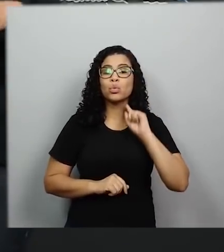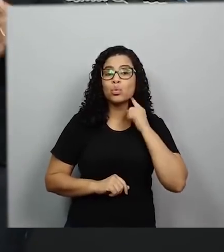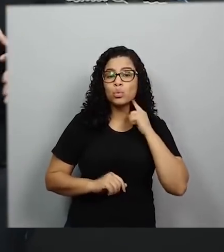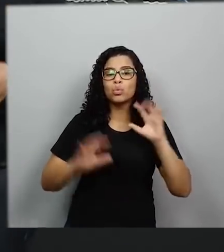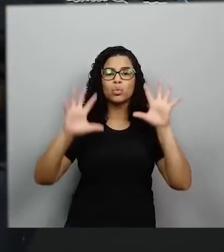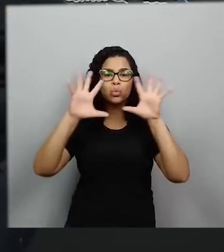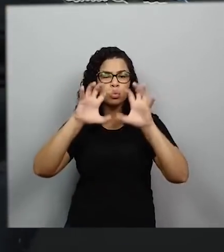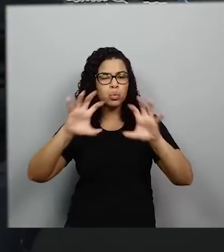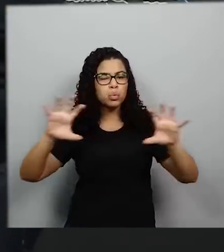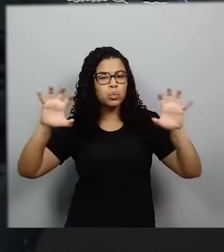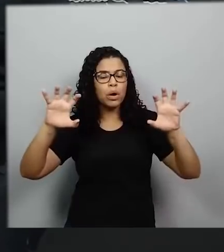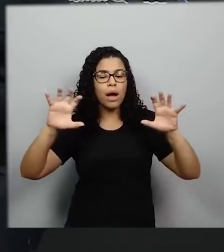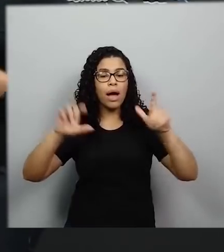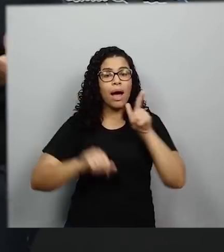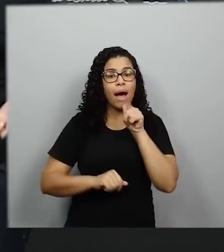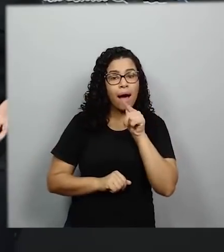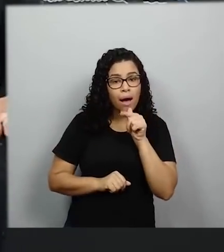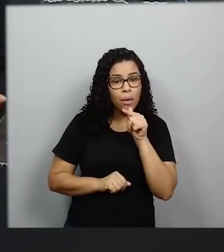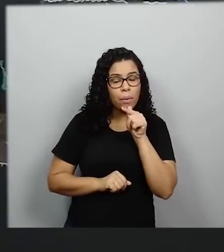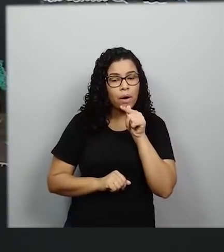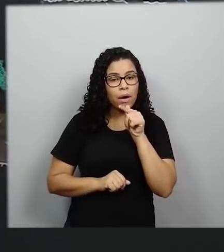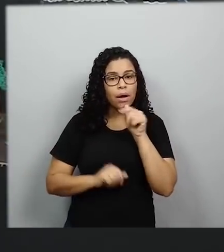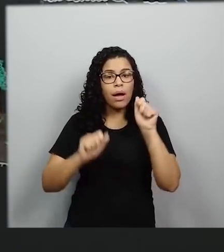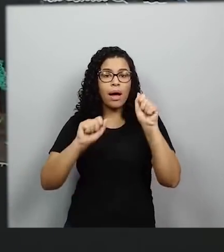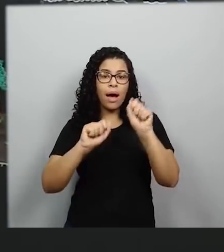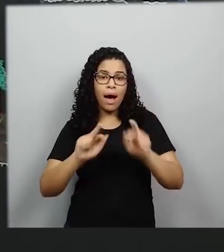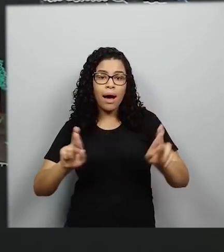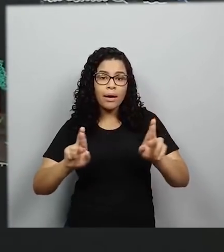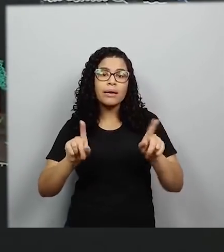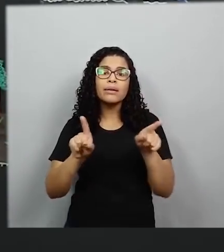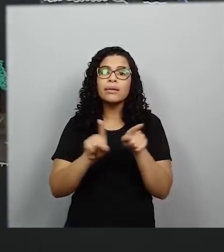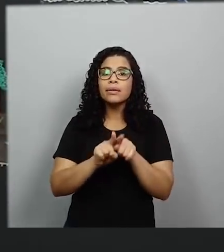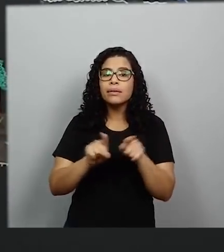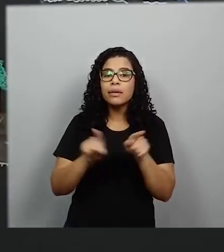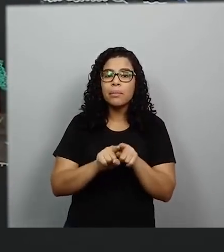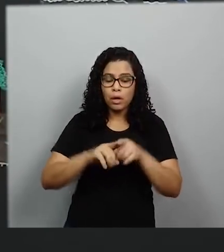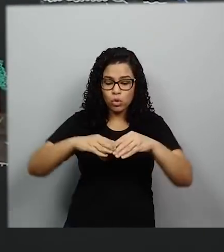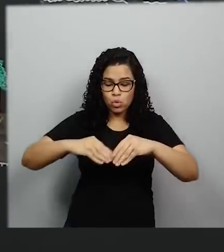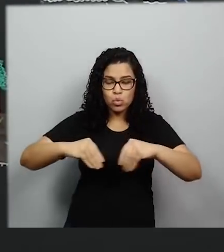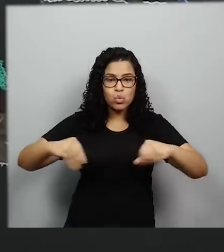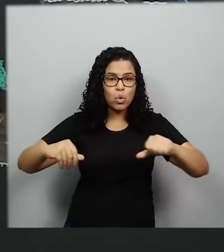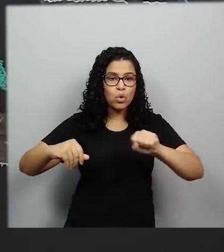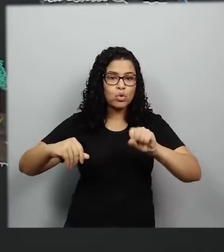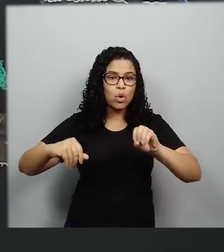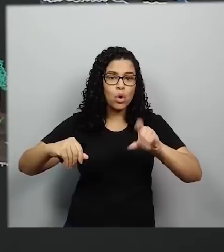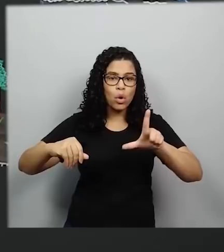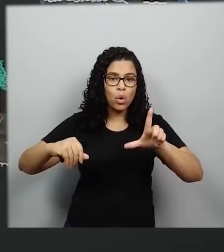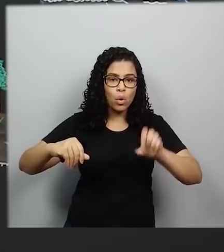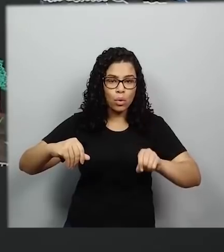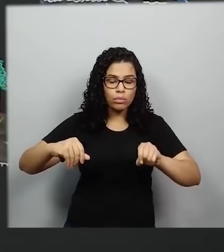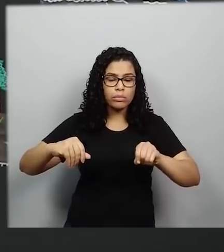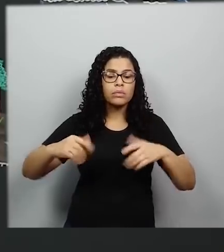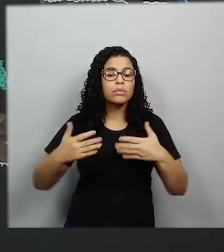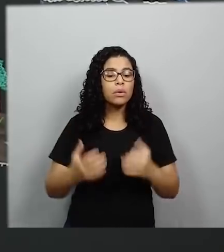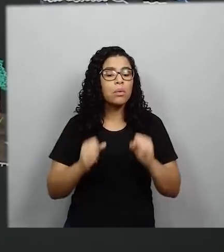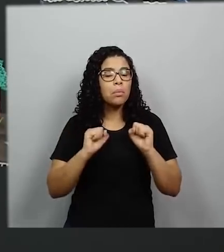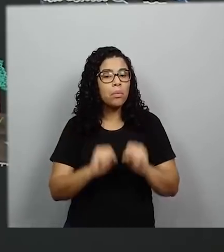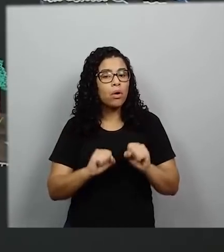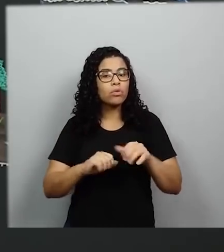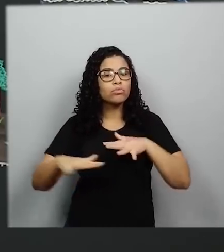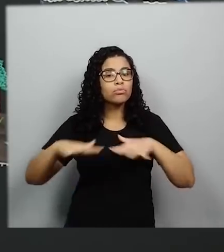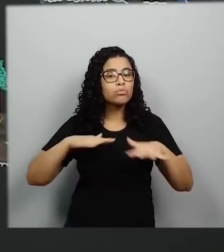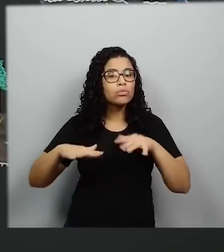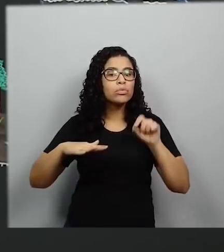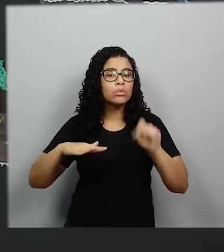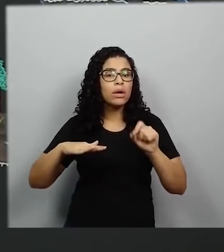água, quanto em ar, quanto em solo. Então são aí áreas diferentes, esferas diferentes, que pode envolver água